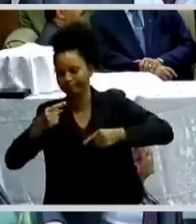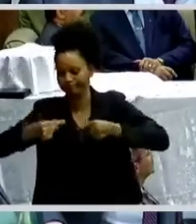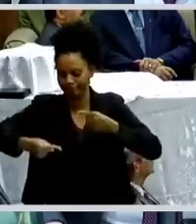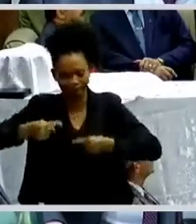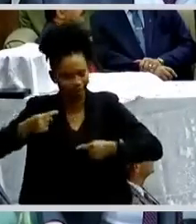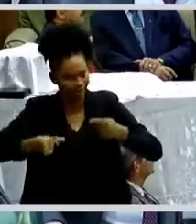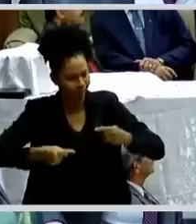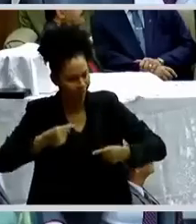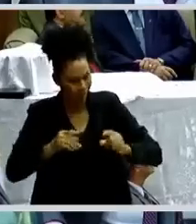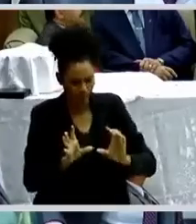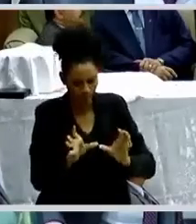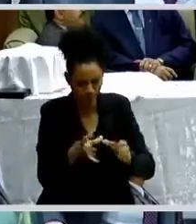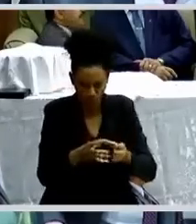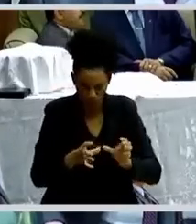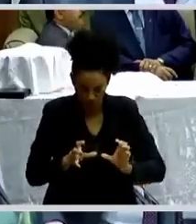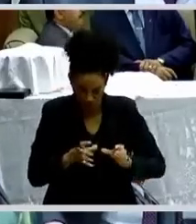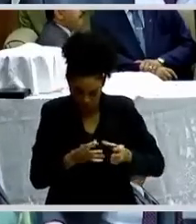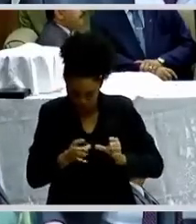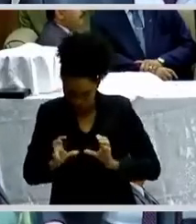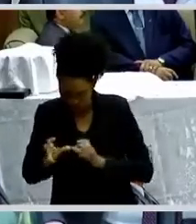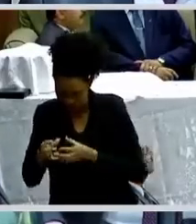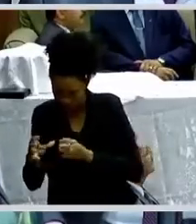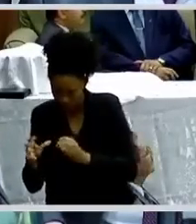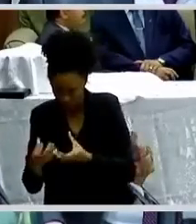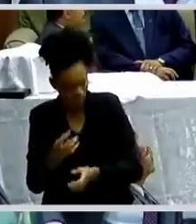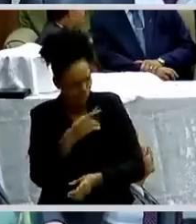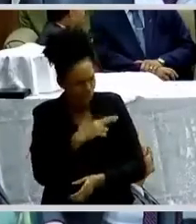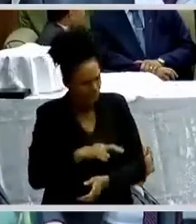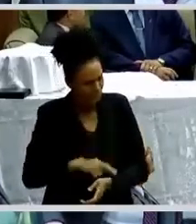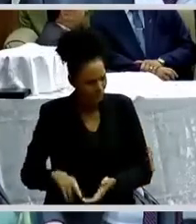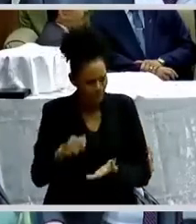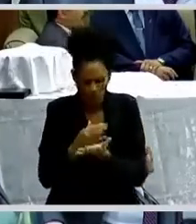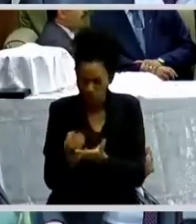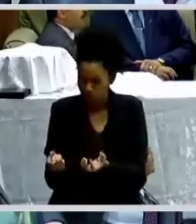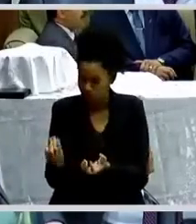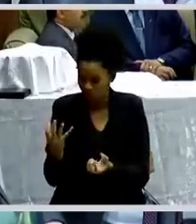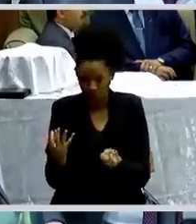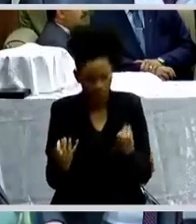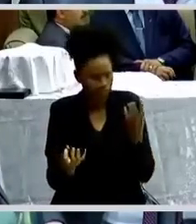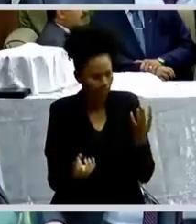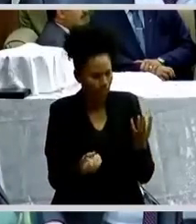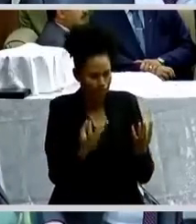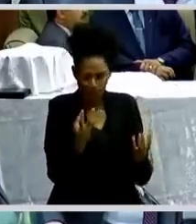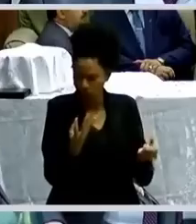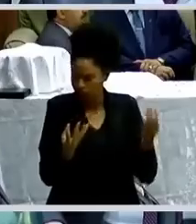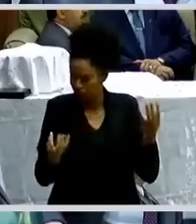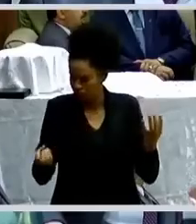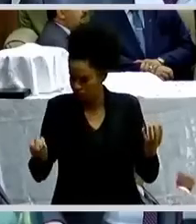Agora os grupos religiosos começam a eclodir de uma forma como nunca.